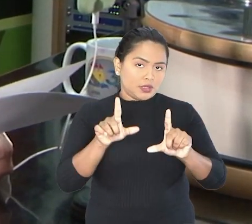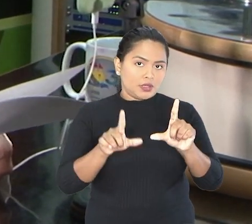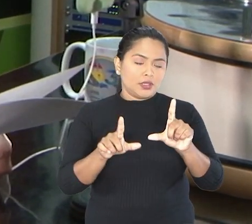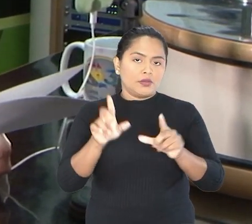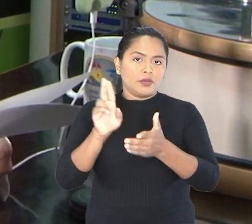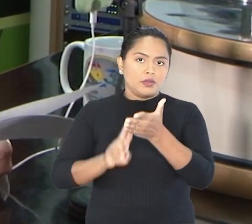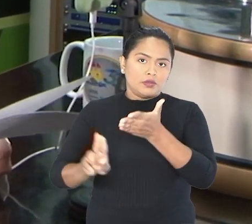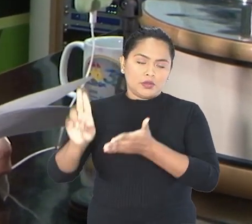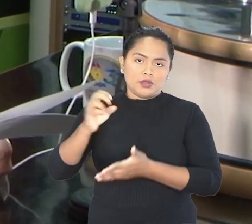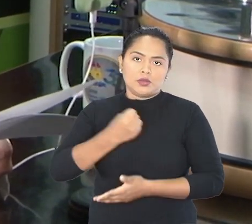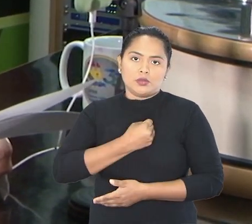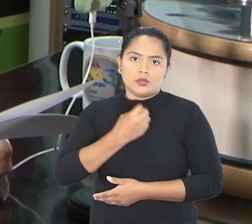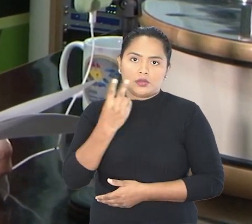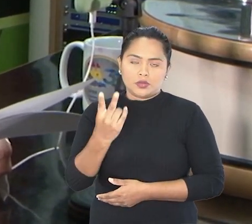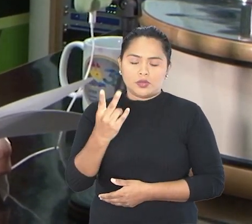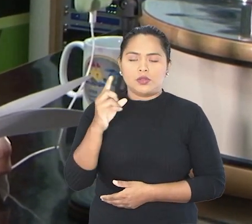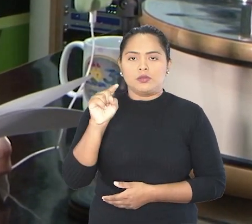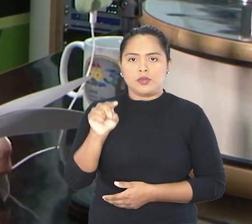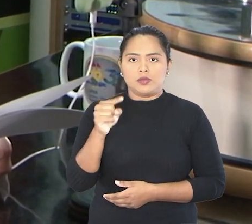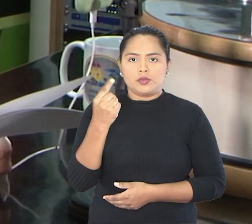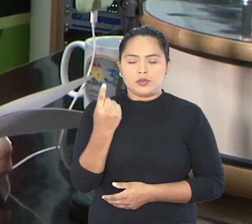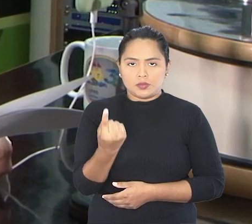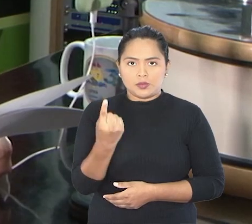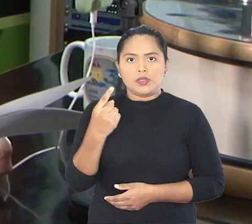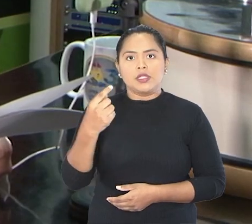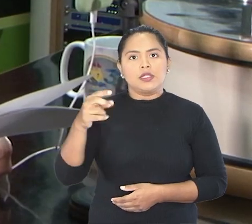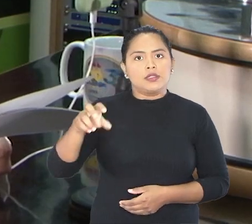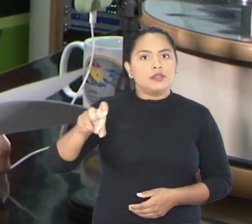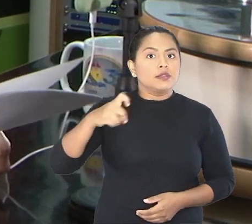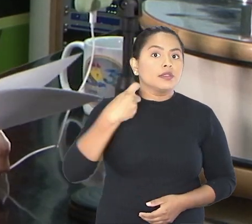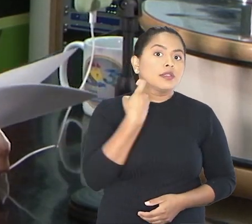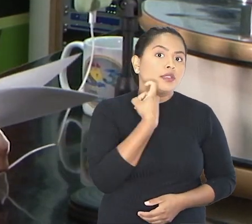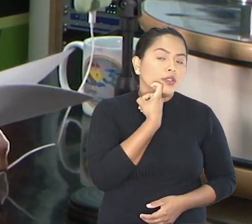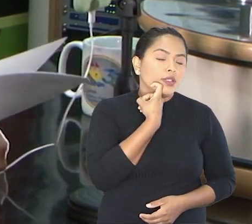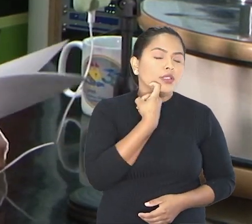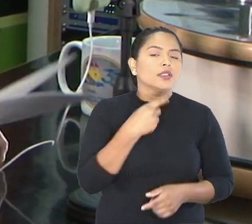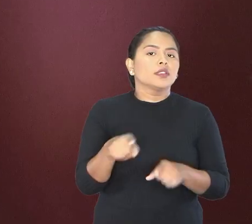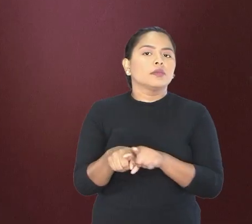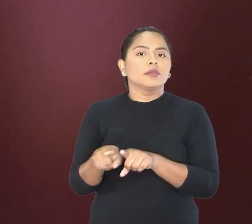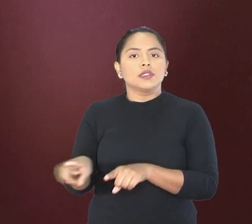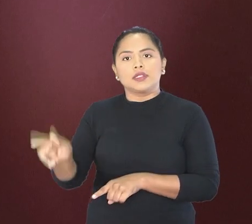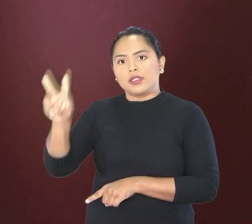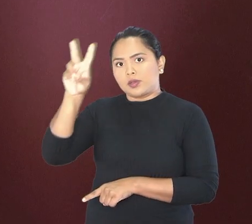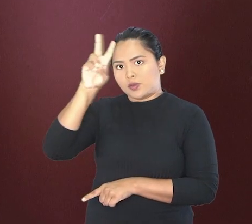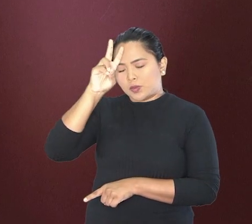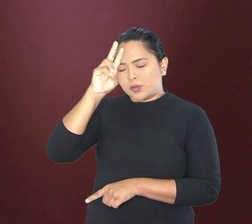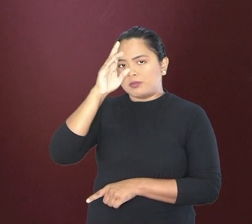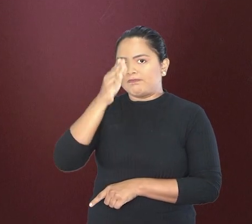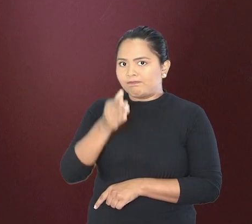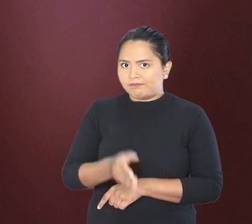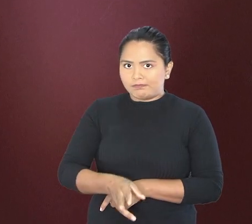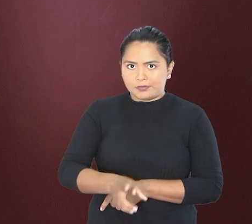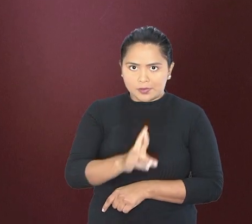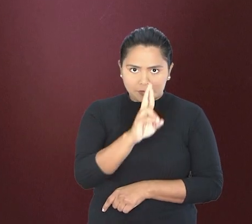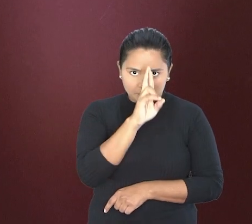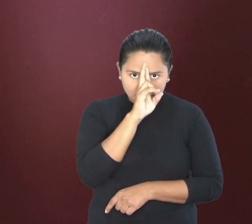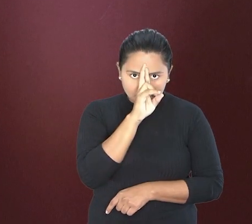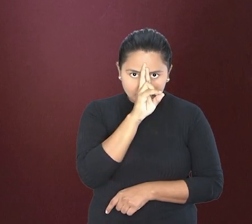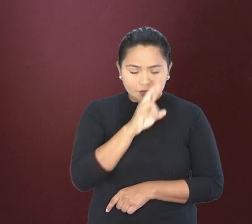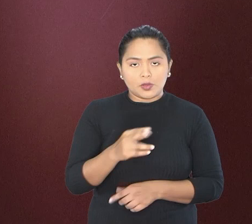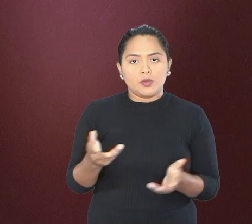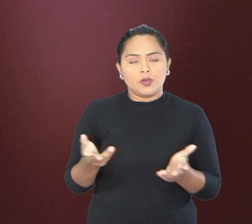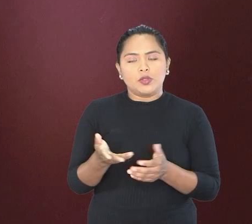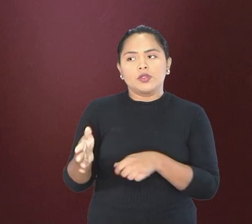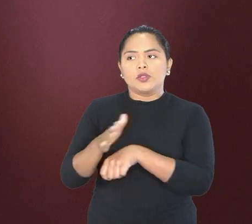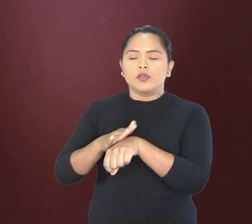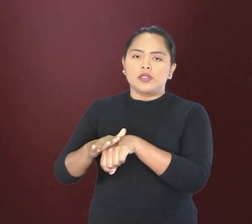canal 2.1, às sextas e segundas, sempre ao meio-dia. Hoje conversamos com Maiara Nunes Cardoso,